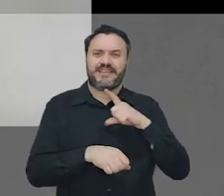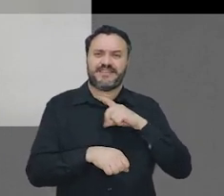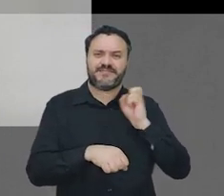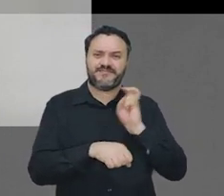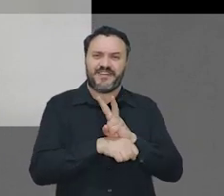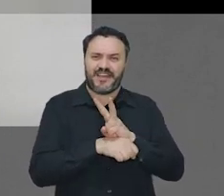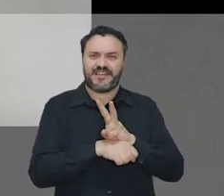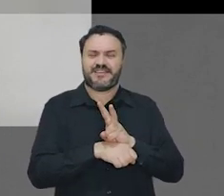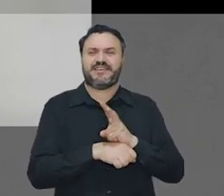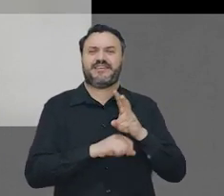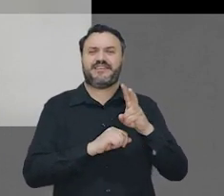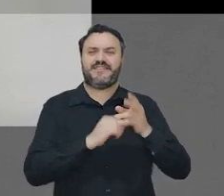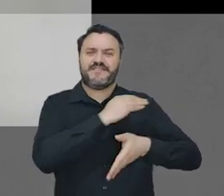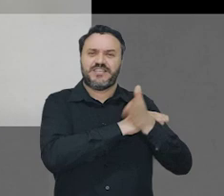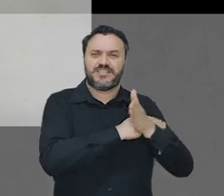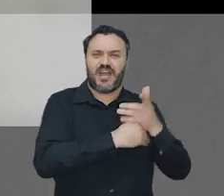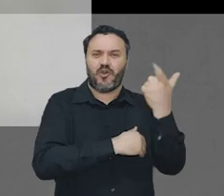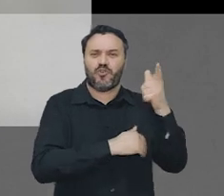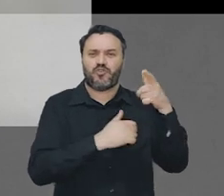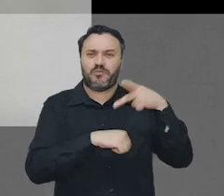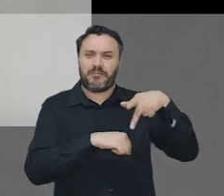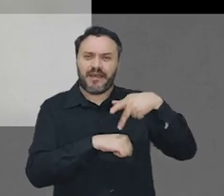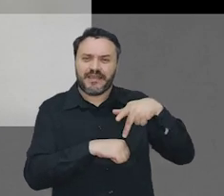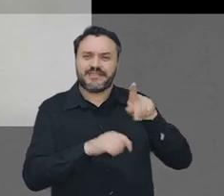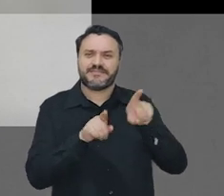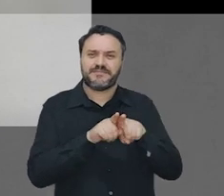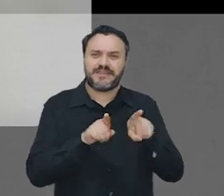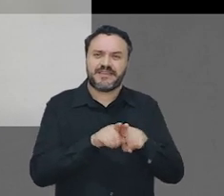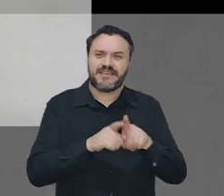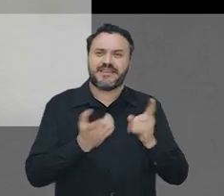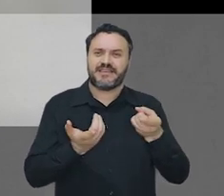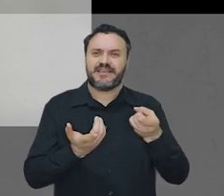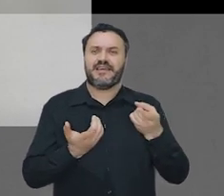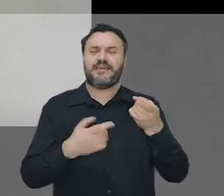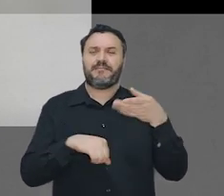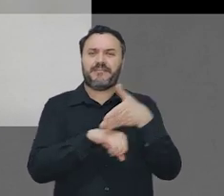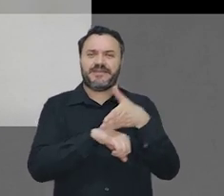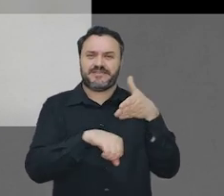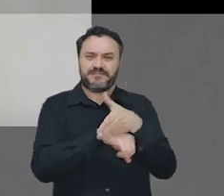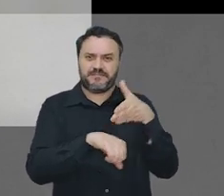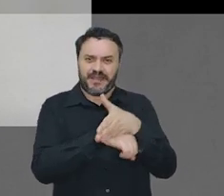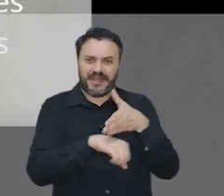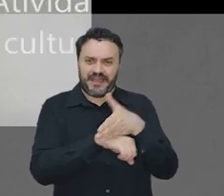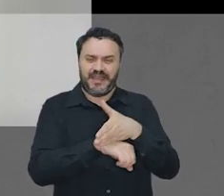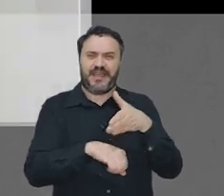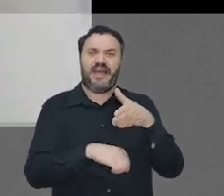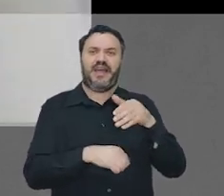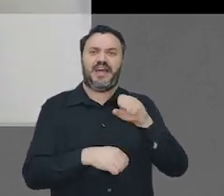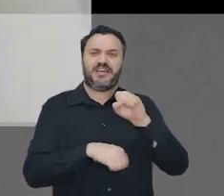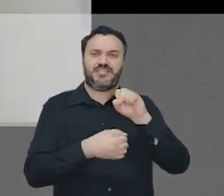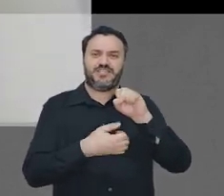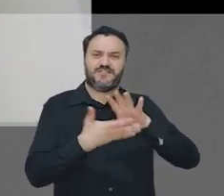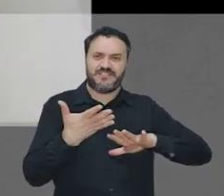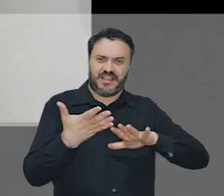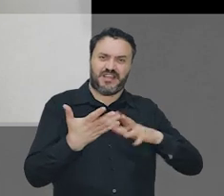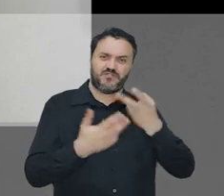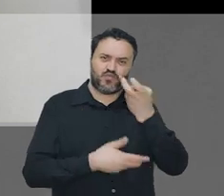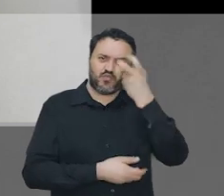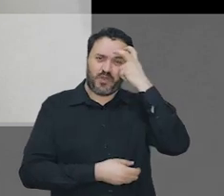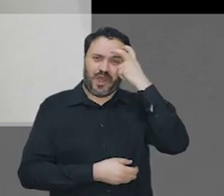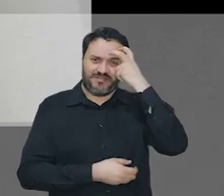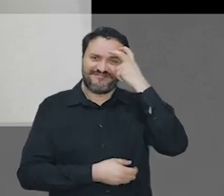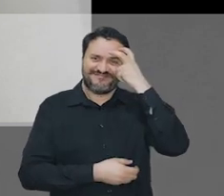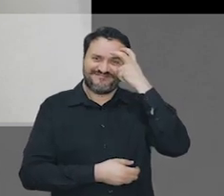de intercâmbio e participar das atividades culturais extracurriculares. E é a